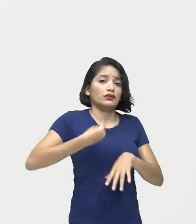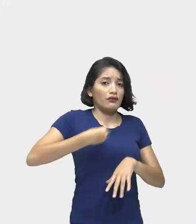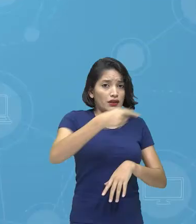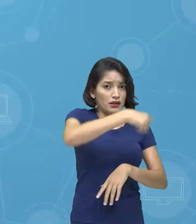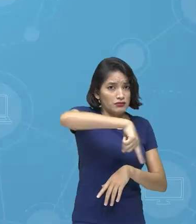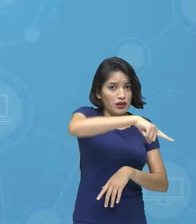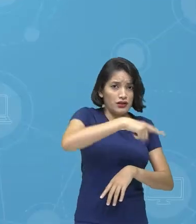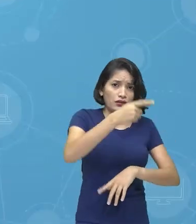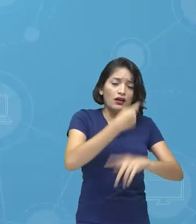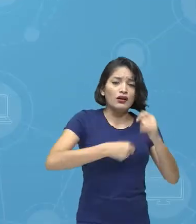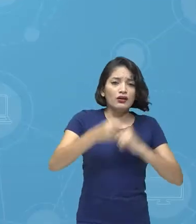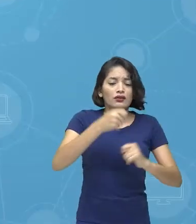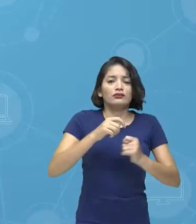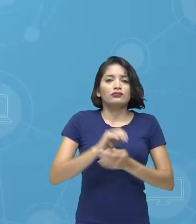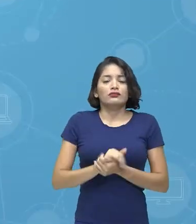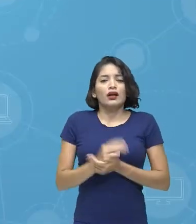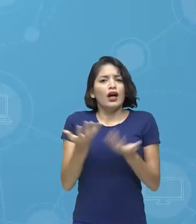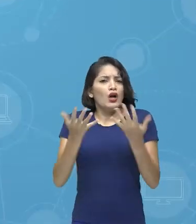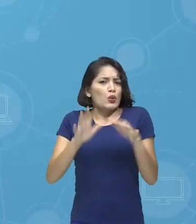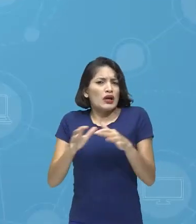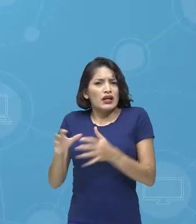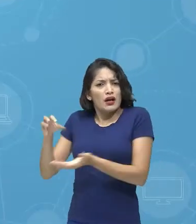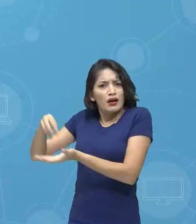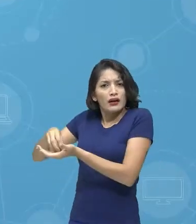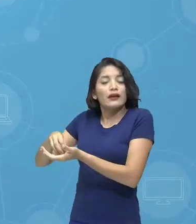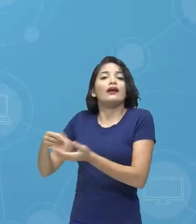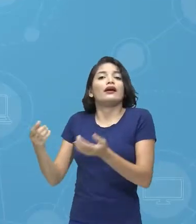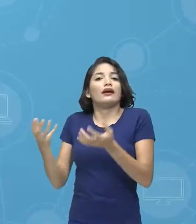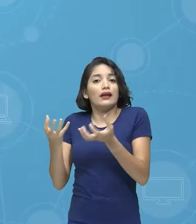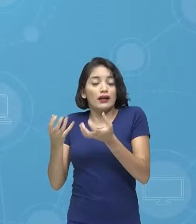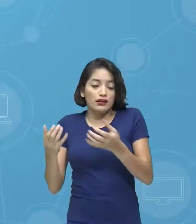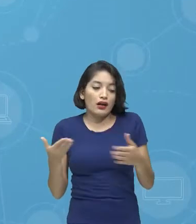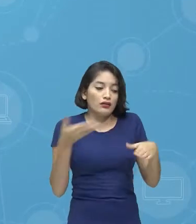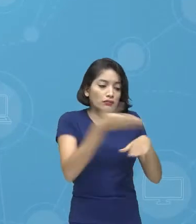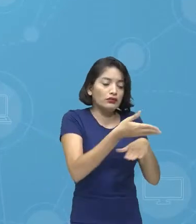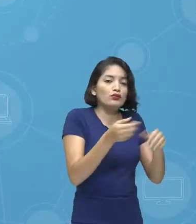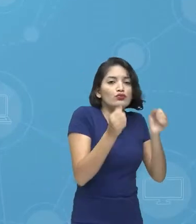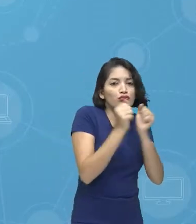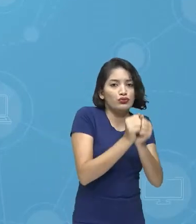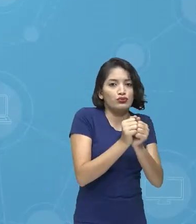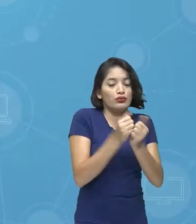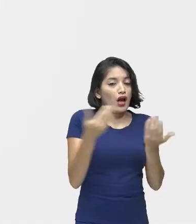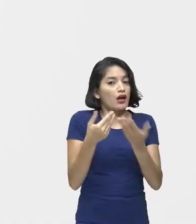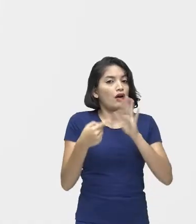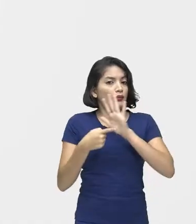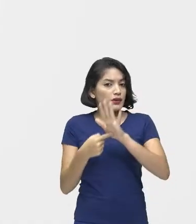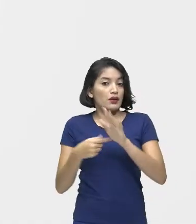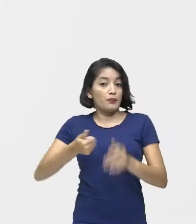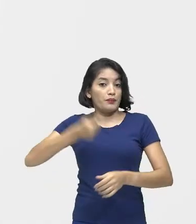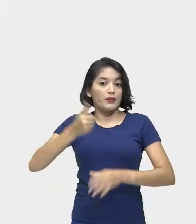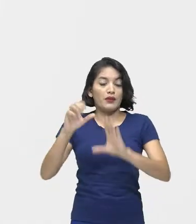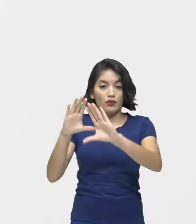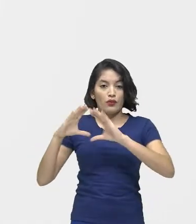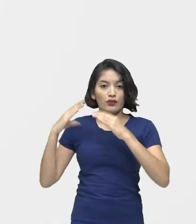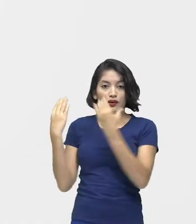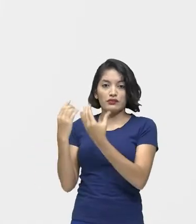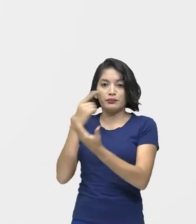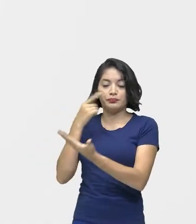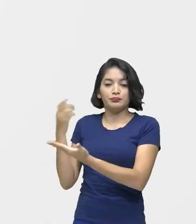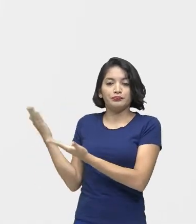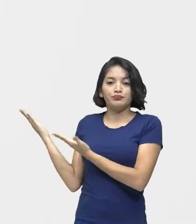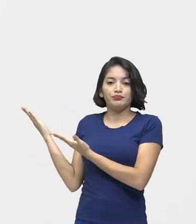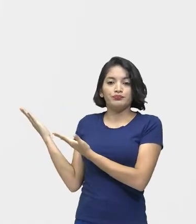eles não queriam mais ser colônia, eles queriam fazer parte da metrópole. Trouxe para vocês uma representação desse primeiro congresso.